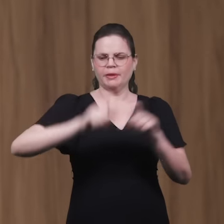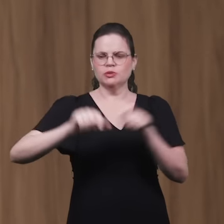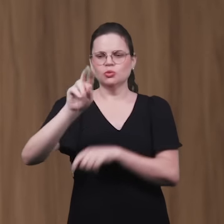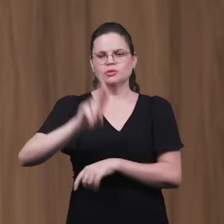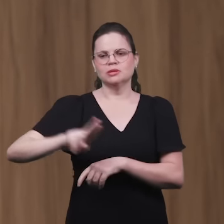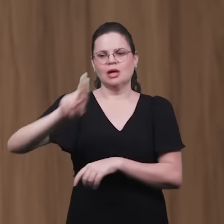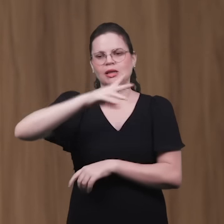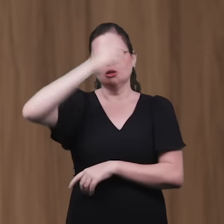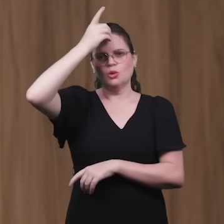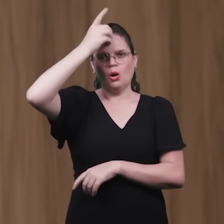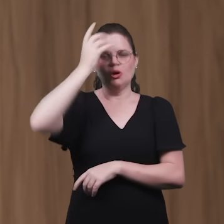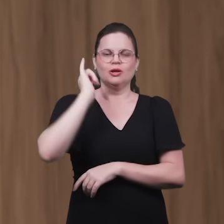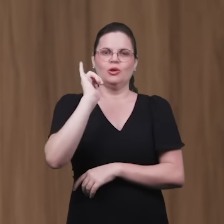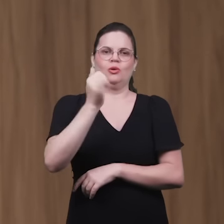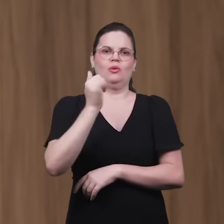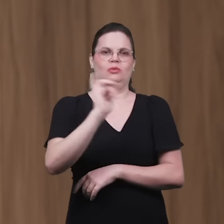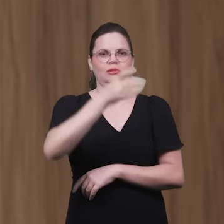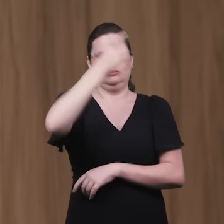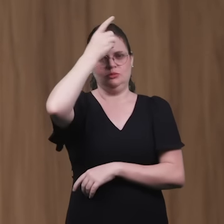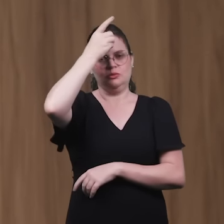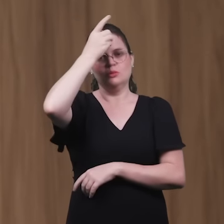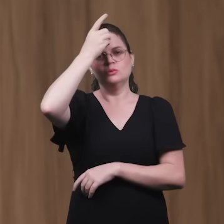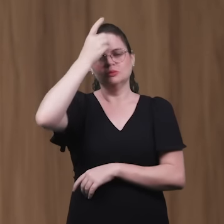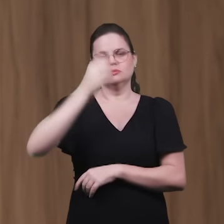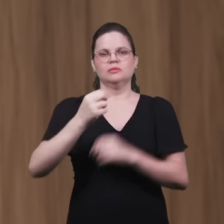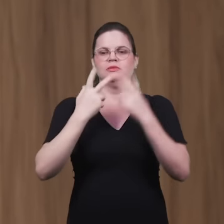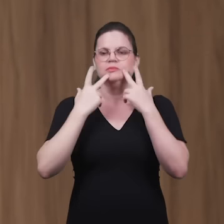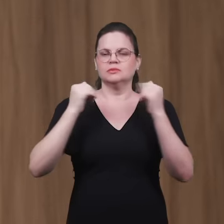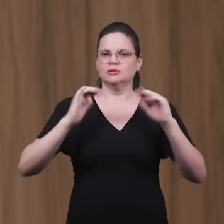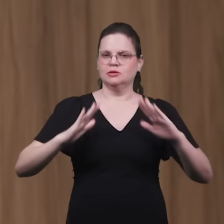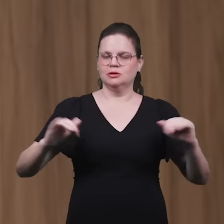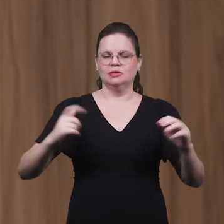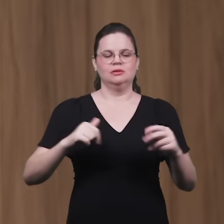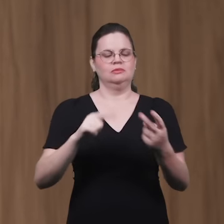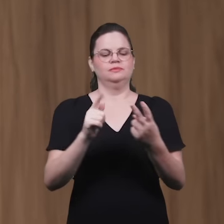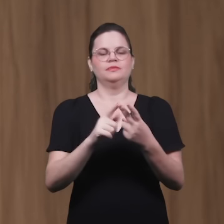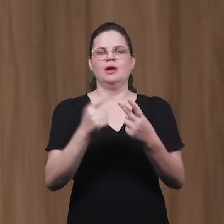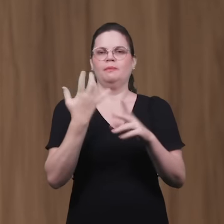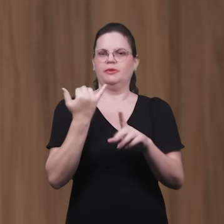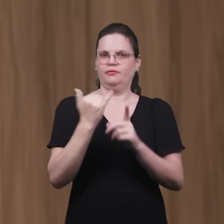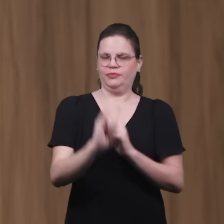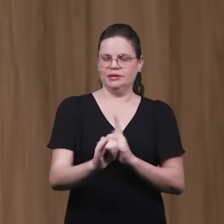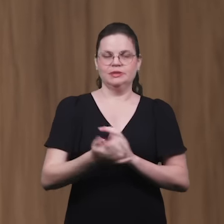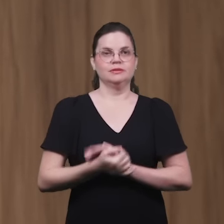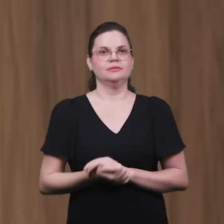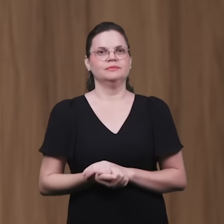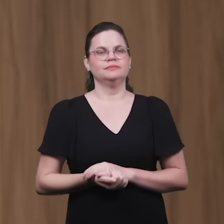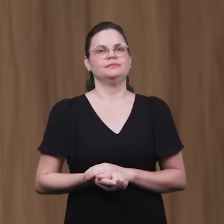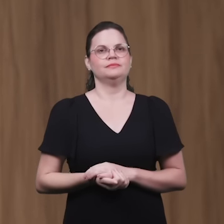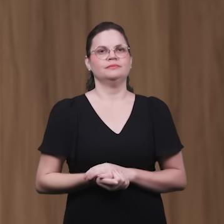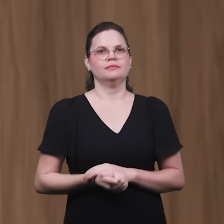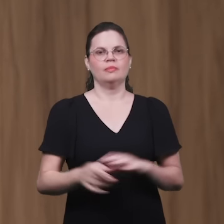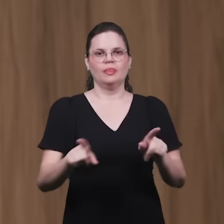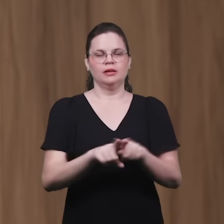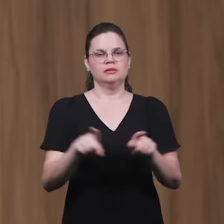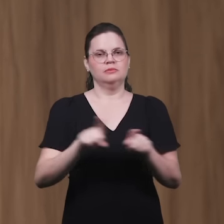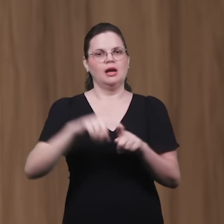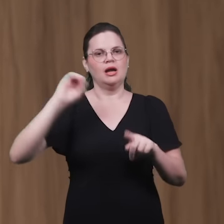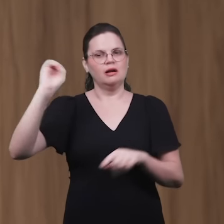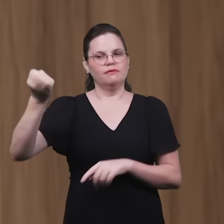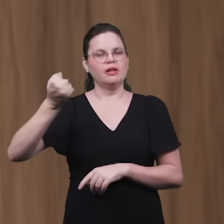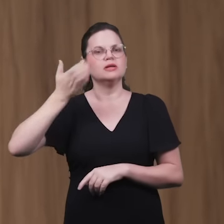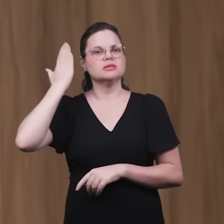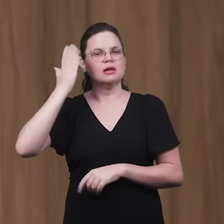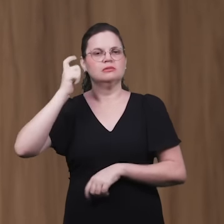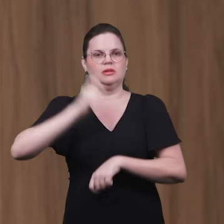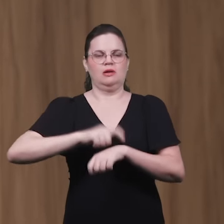que entregam dons espirituais, dons de línguas, dons de profecia, e muitas vezes algumas revelações são entregues